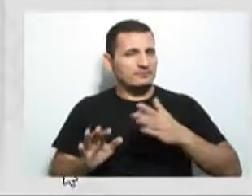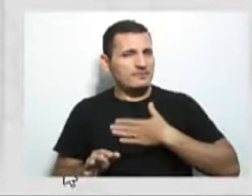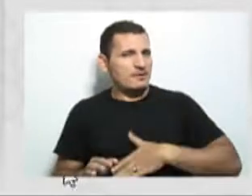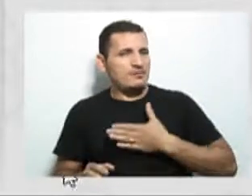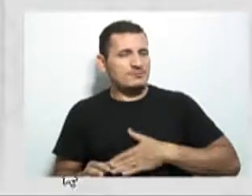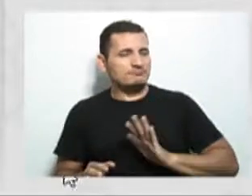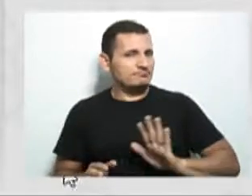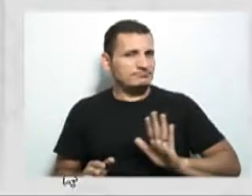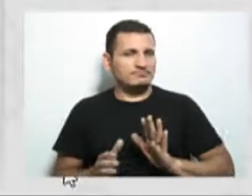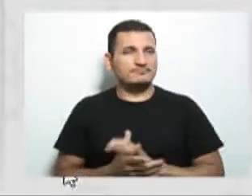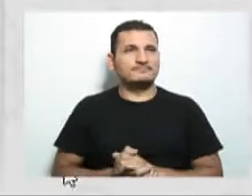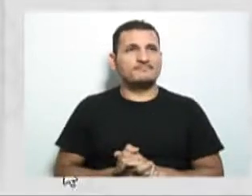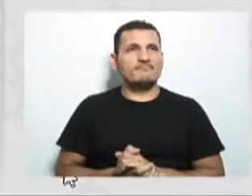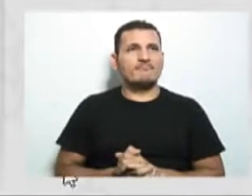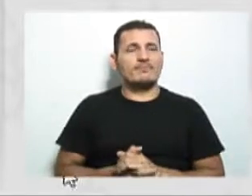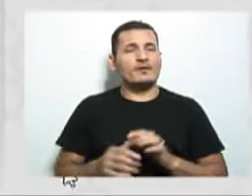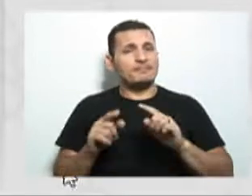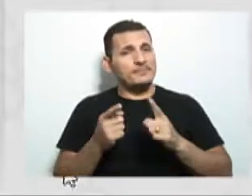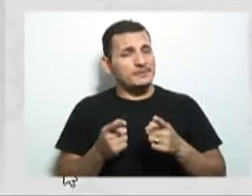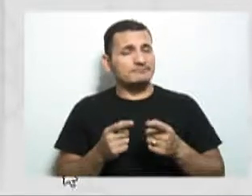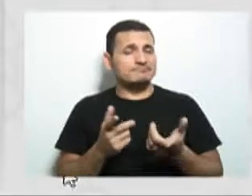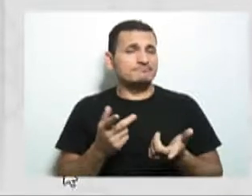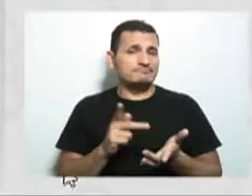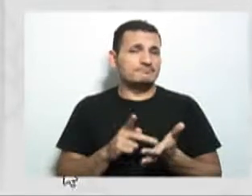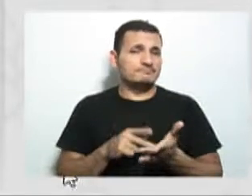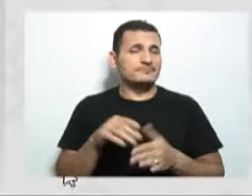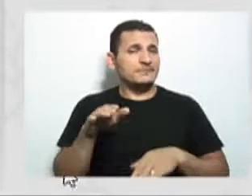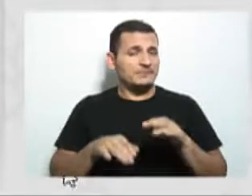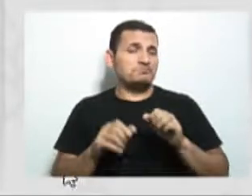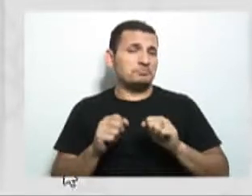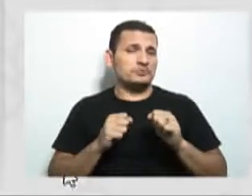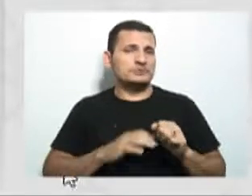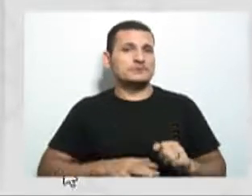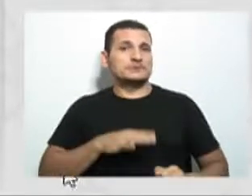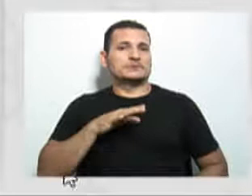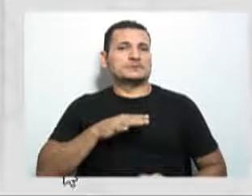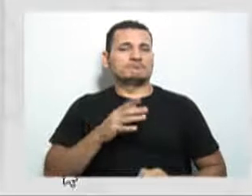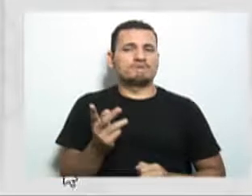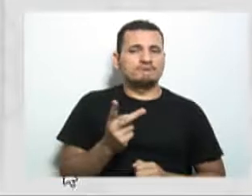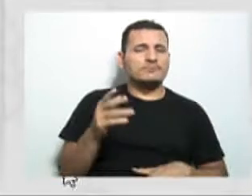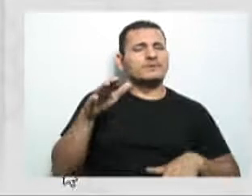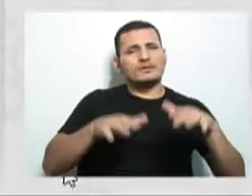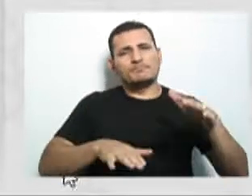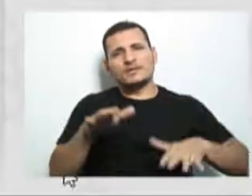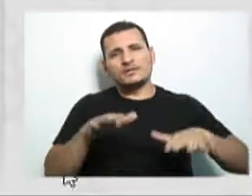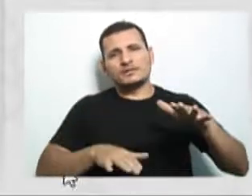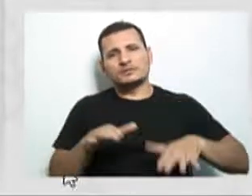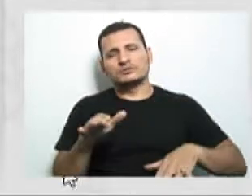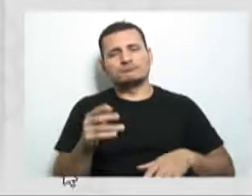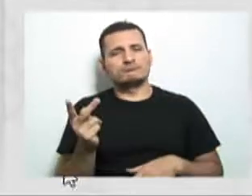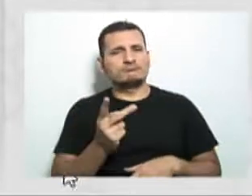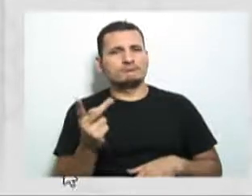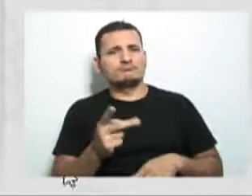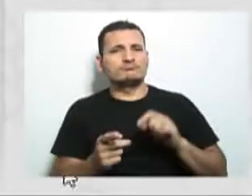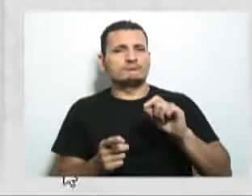extremo, tá certo? Mas, infelizmente, às vezes os ânimos podem se exaltar, dependendo do grau de